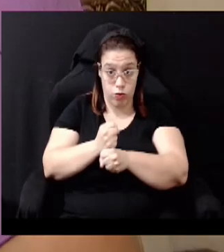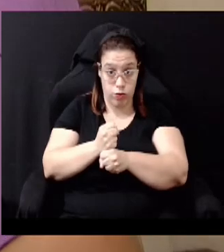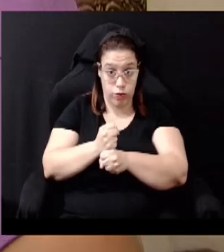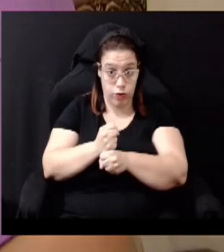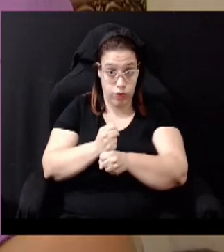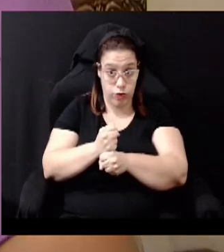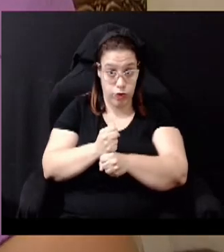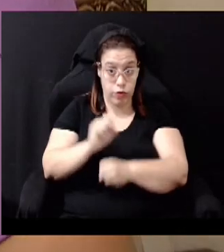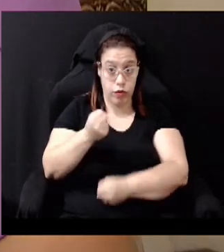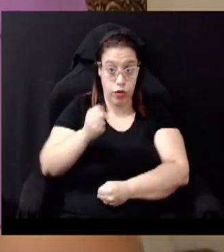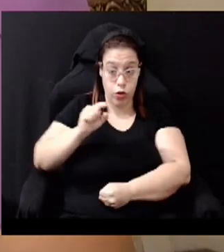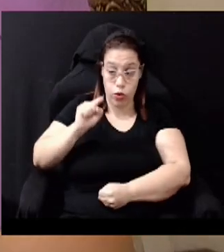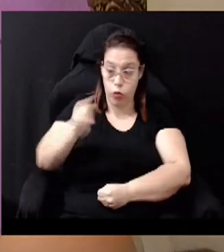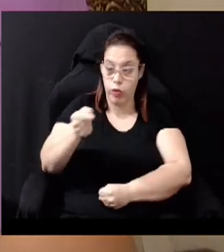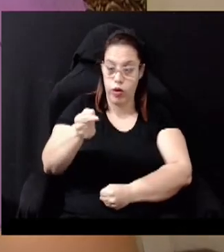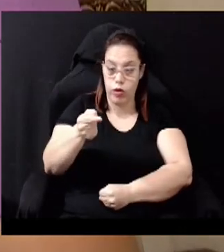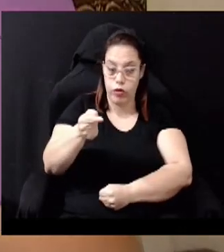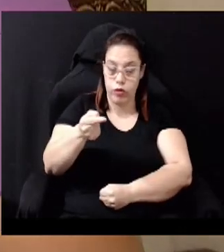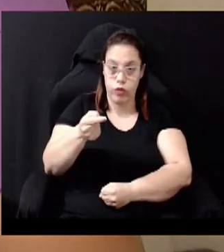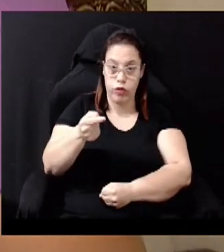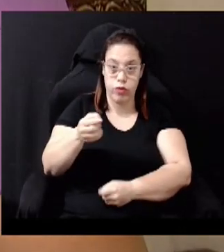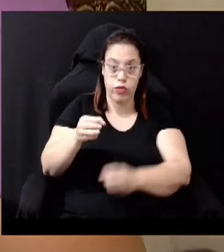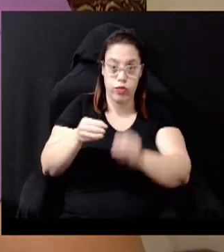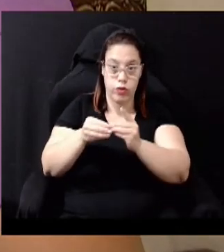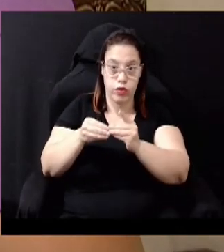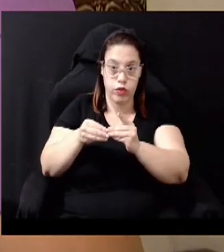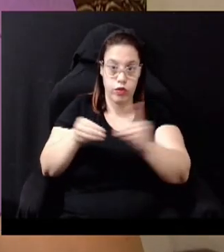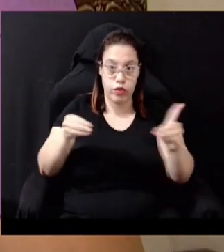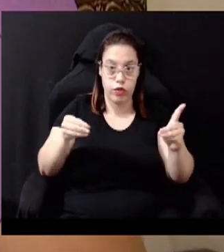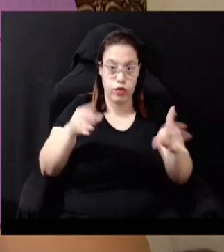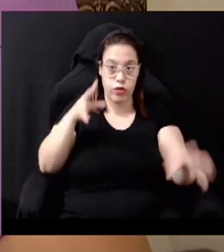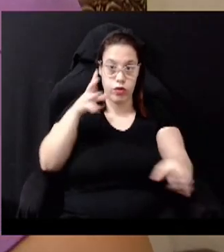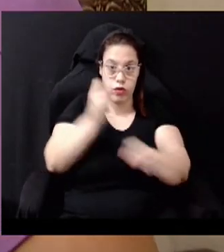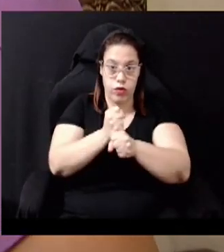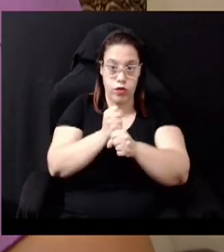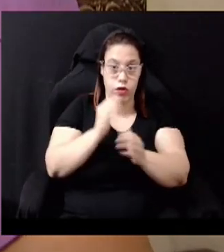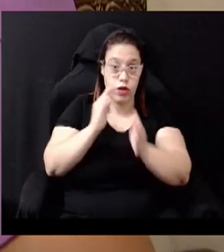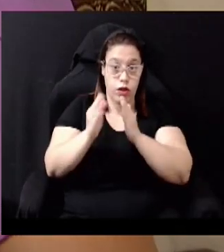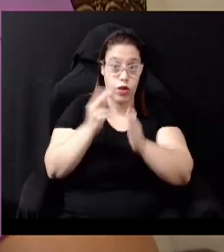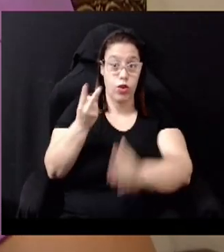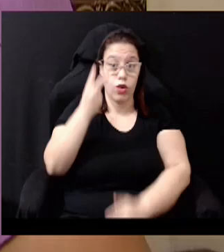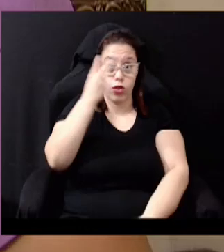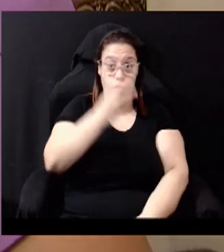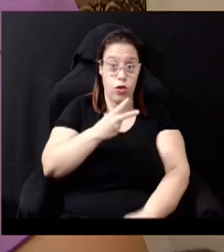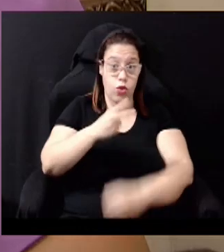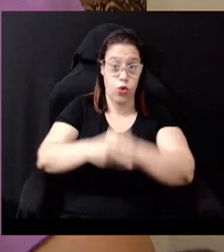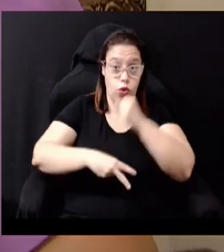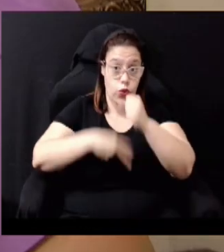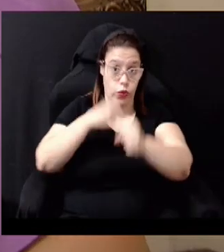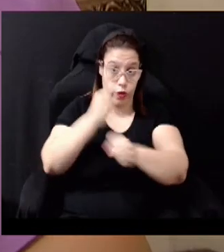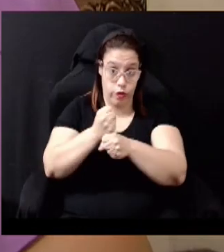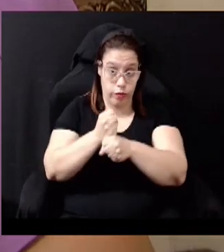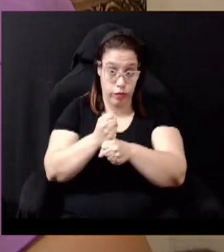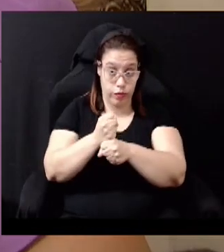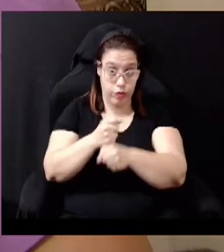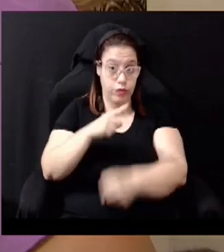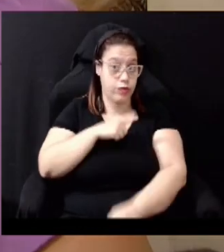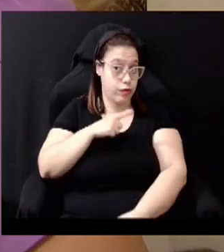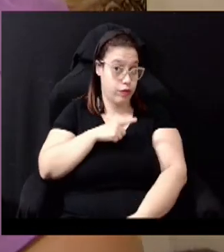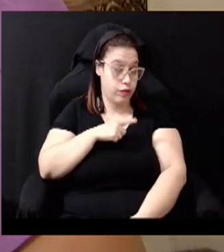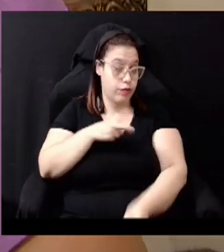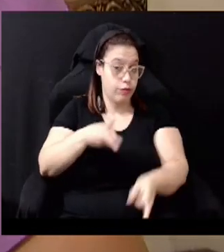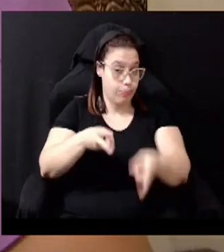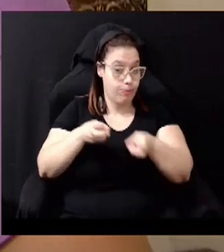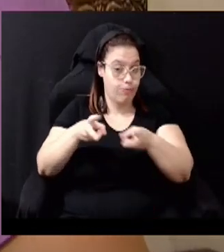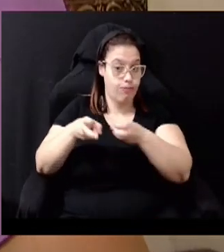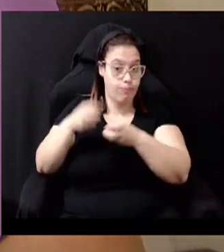mil famílias, elas foram desligadas porque elas completaram o período de 2 anos e, além disso, elas tiveram uma percepção na